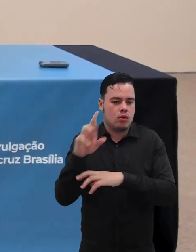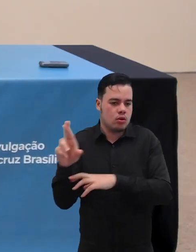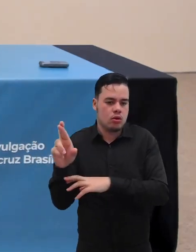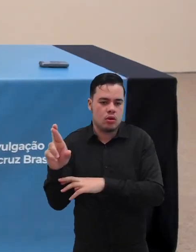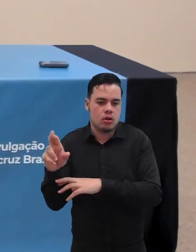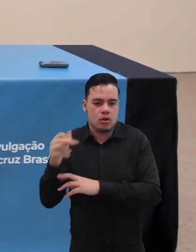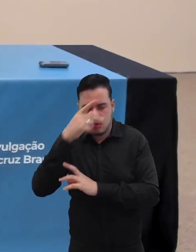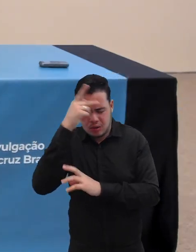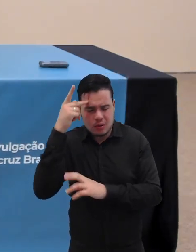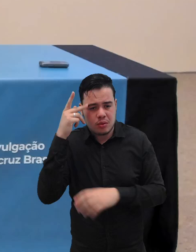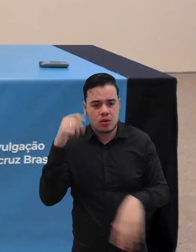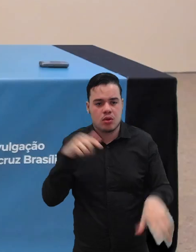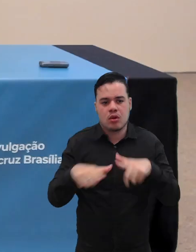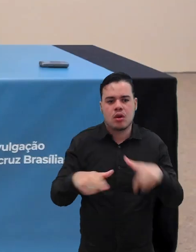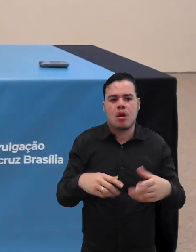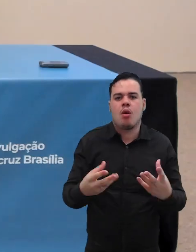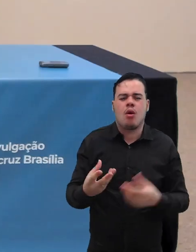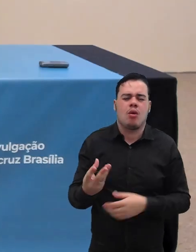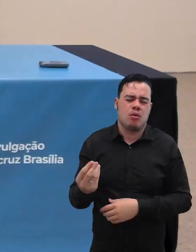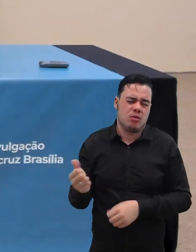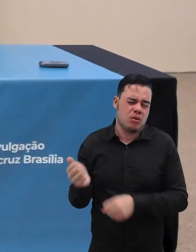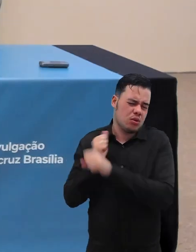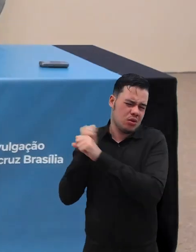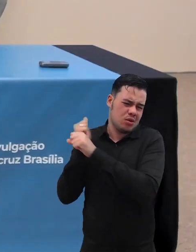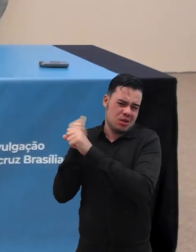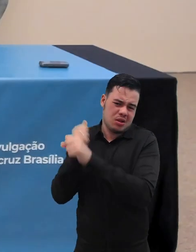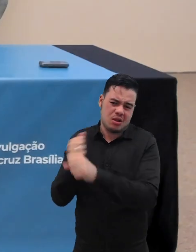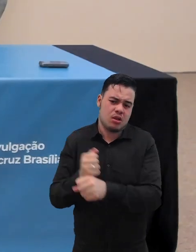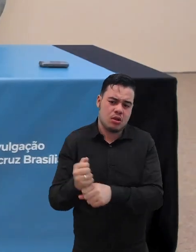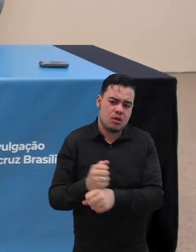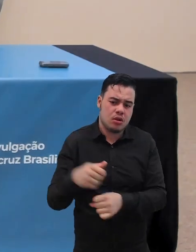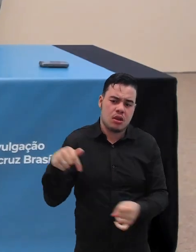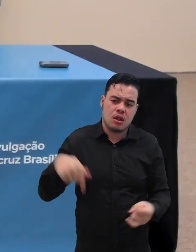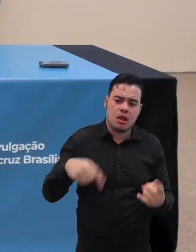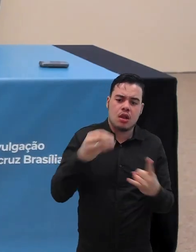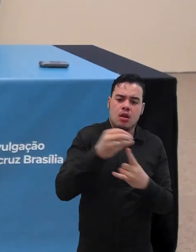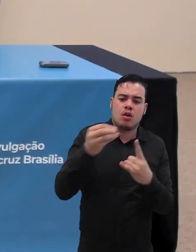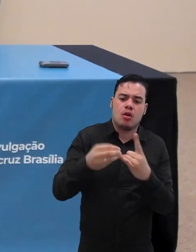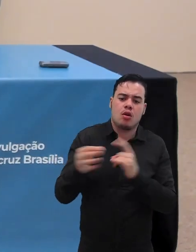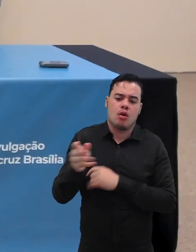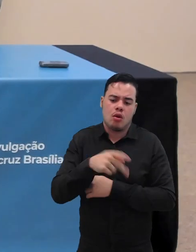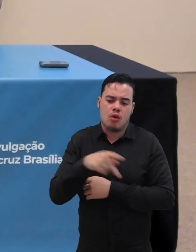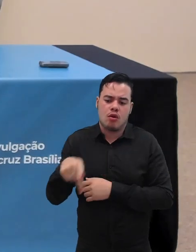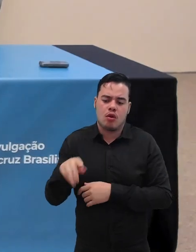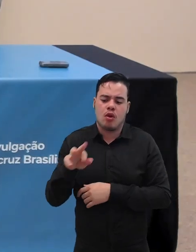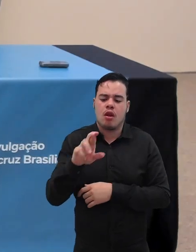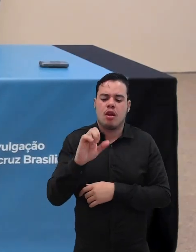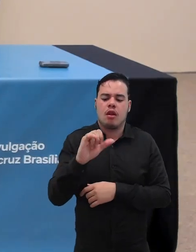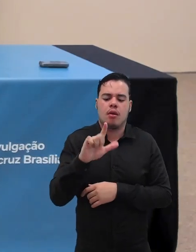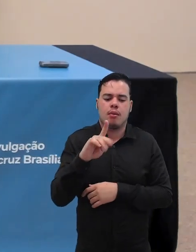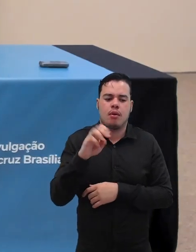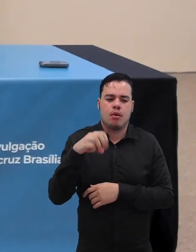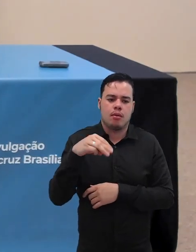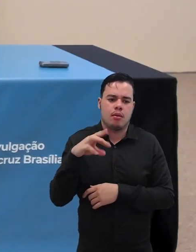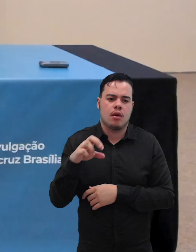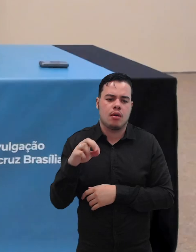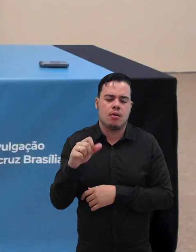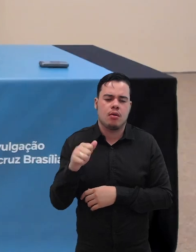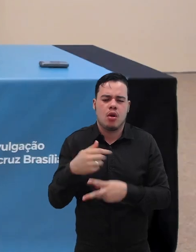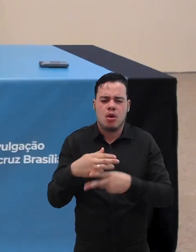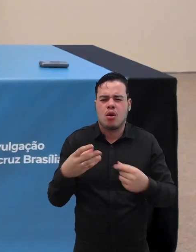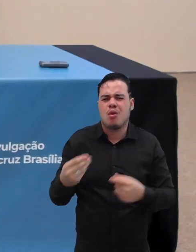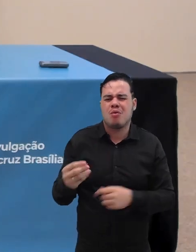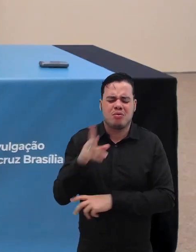pessoa que trabalhou muitos anos na Fiocruz, né, que é o professor Ribamar. E uma das coisas que ele coloca lá, que foi bem